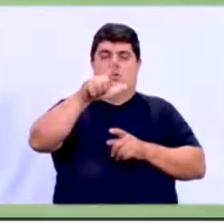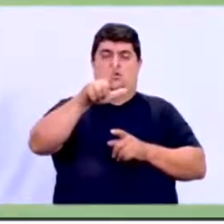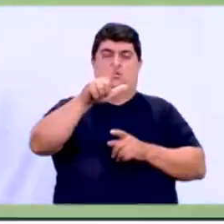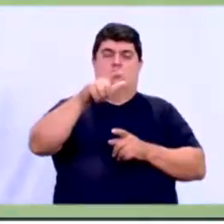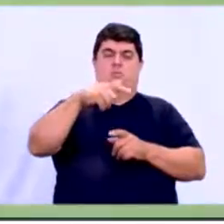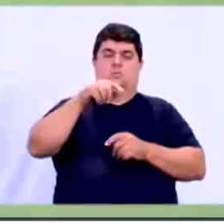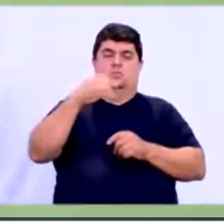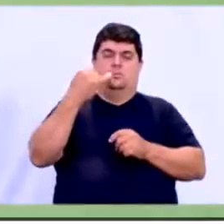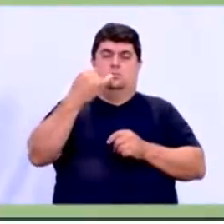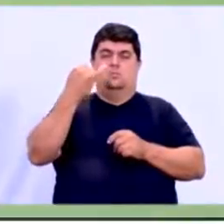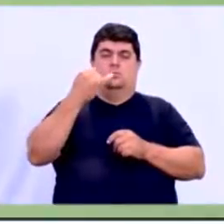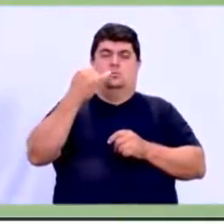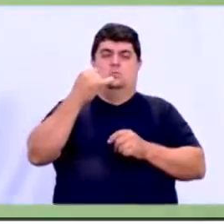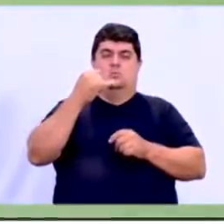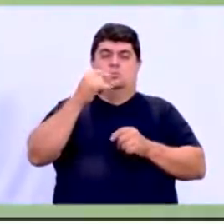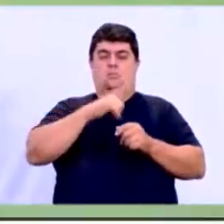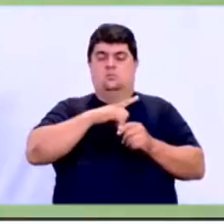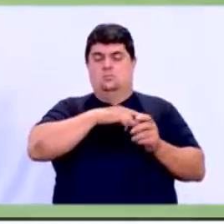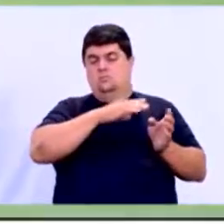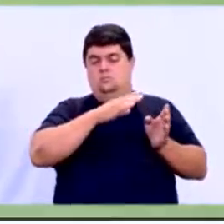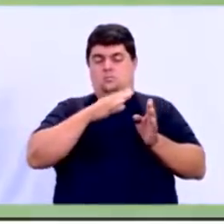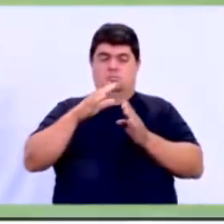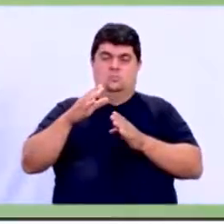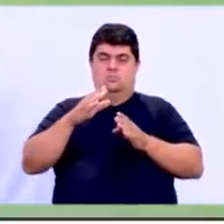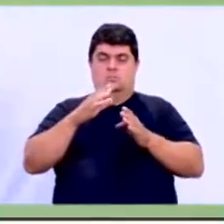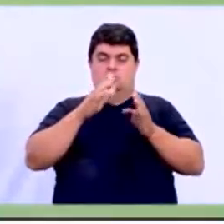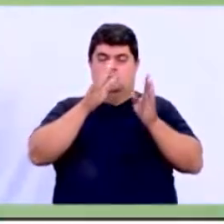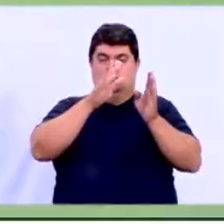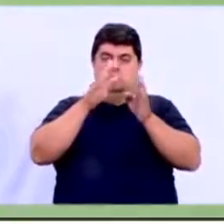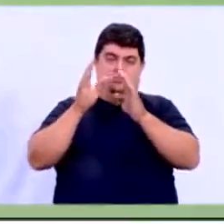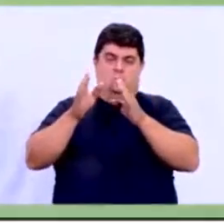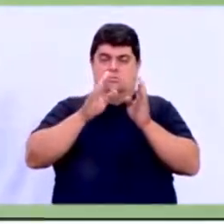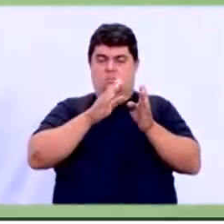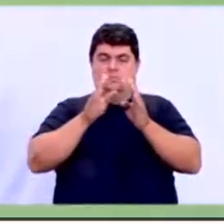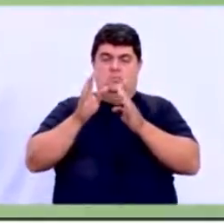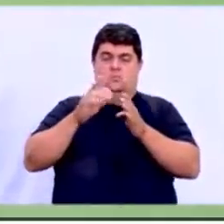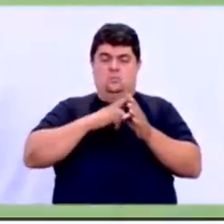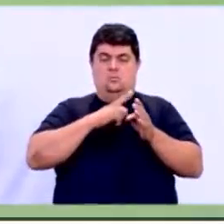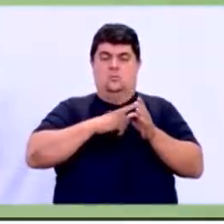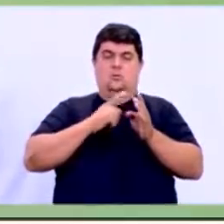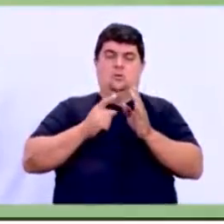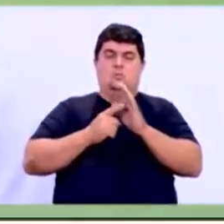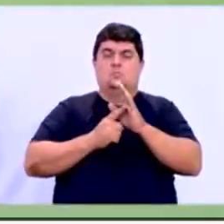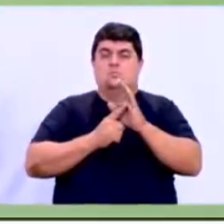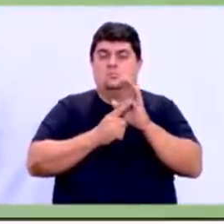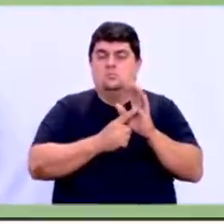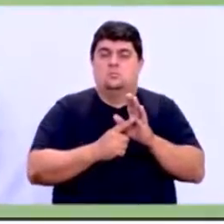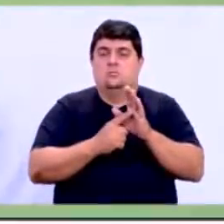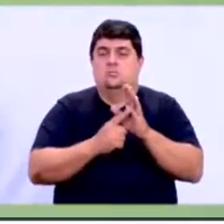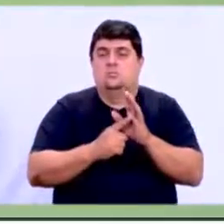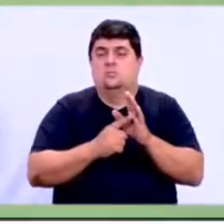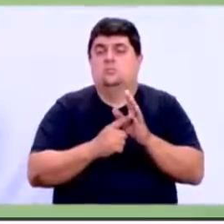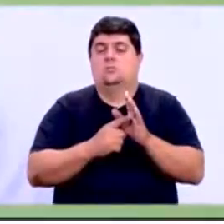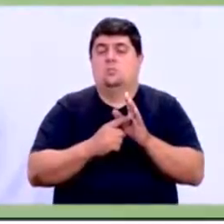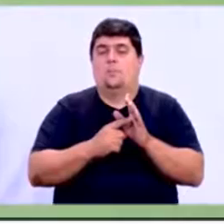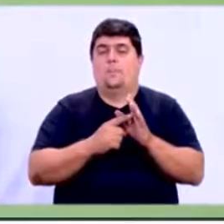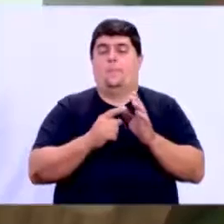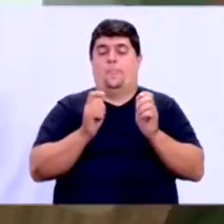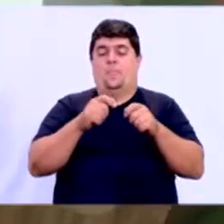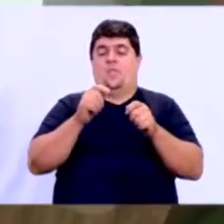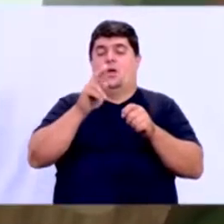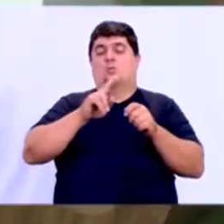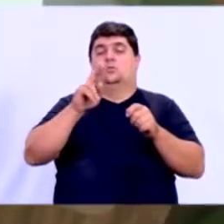você deve, ao desenvolver esses passos para apresentar a sua empresa, você acaba aí conseguindo colocar